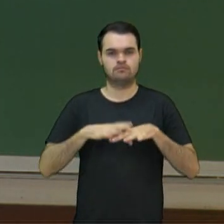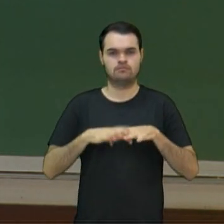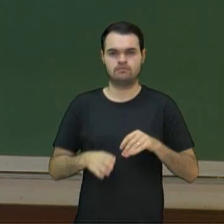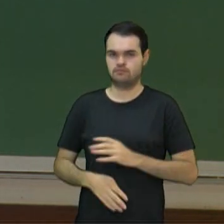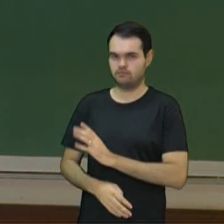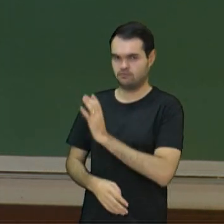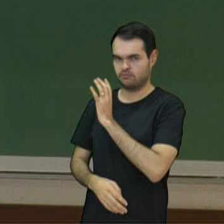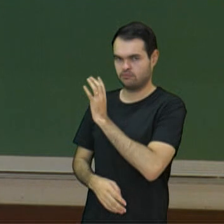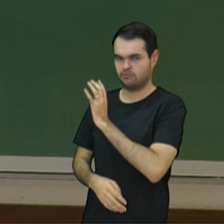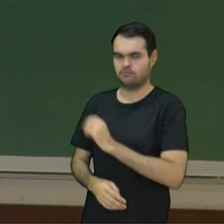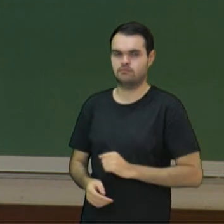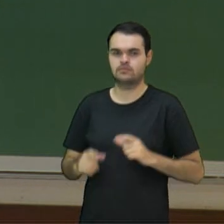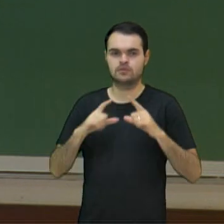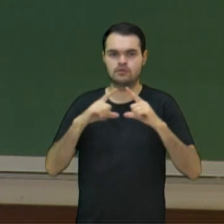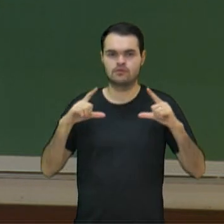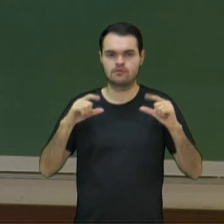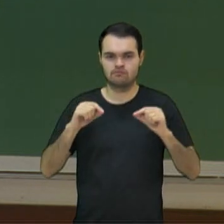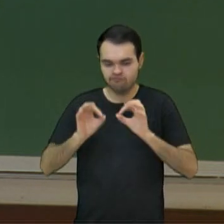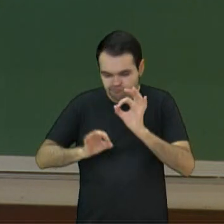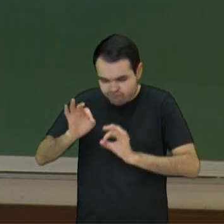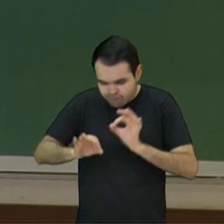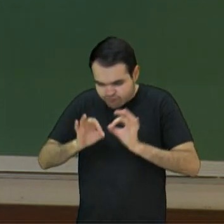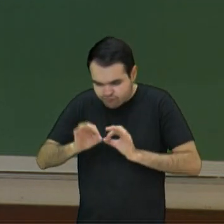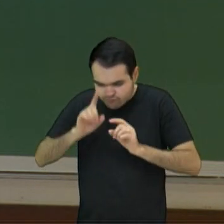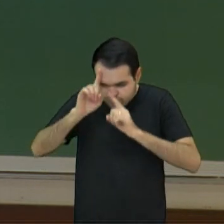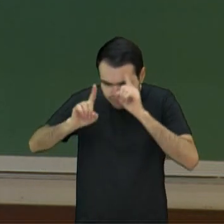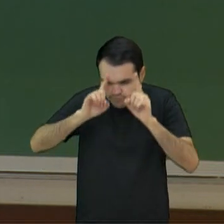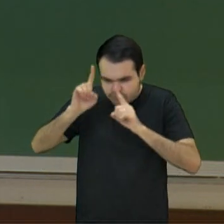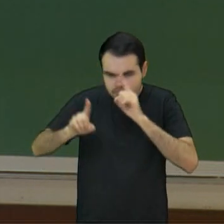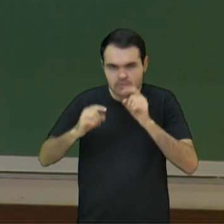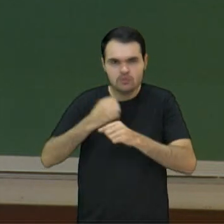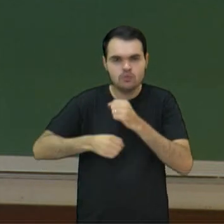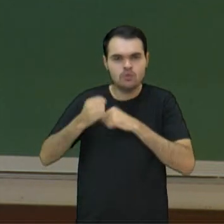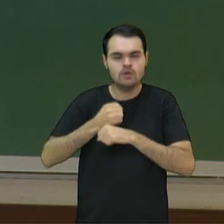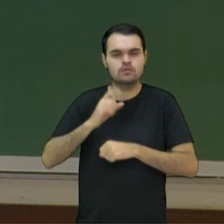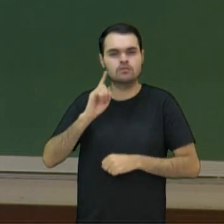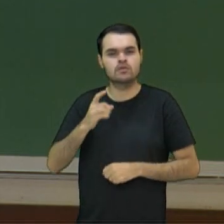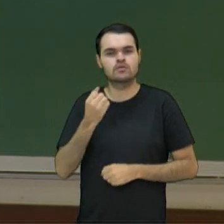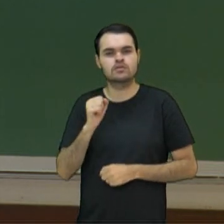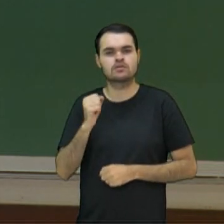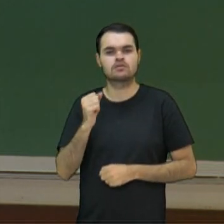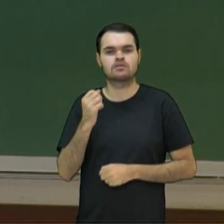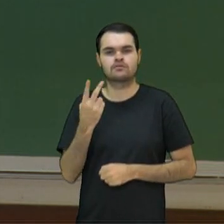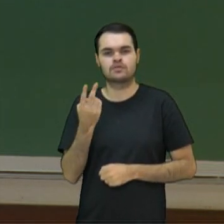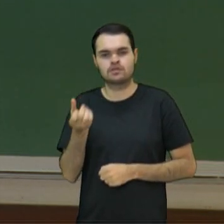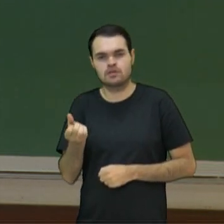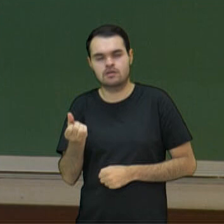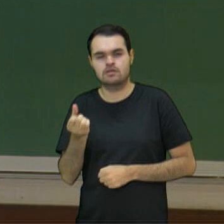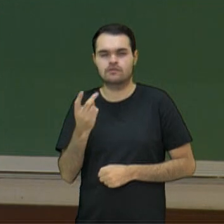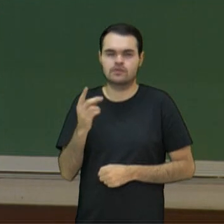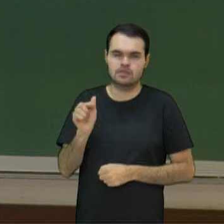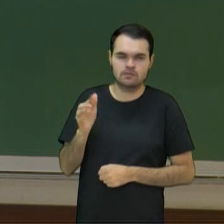Matematicamente, então, nós vimos que ele formulou isso lá por volta de 1826, 1827.